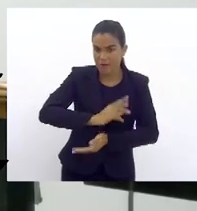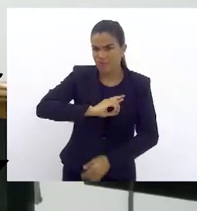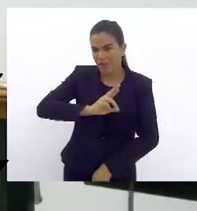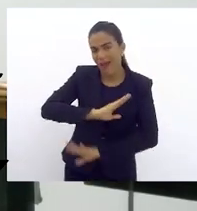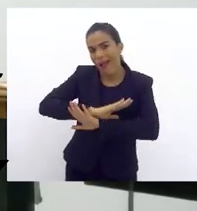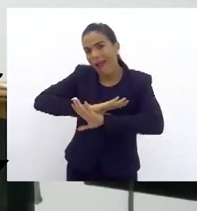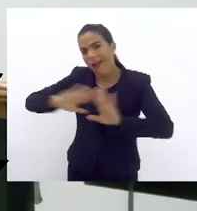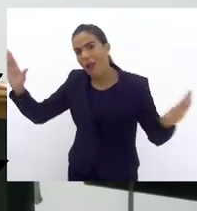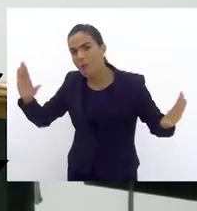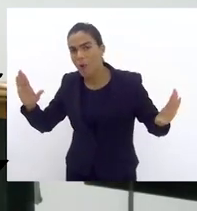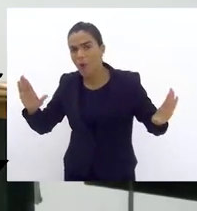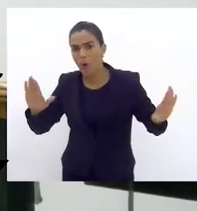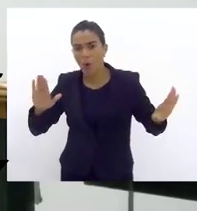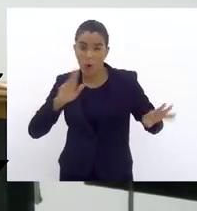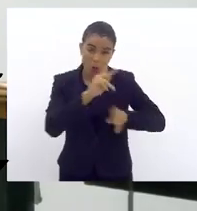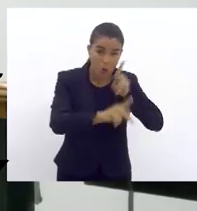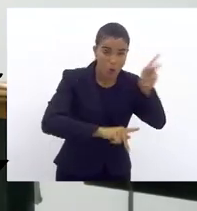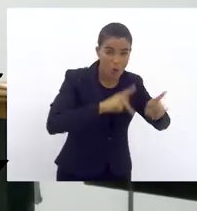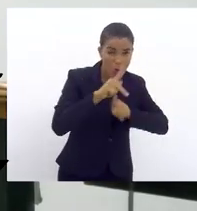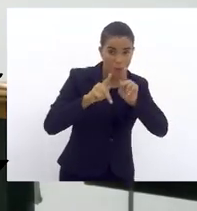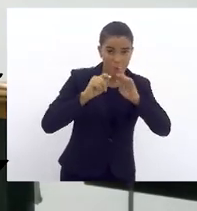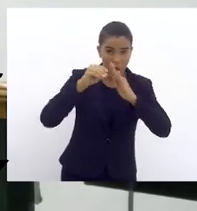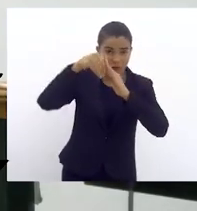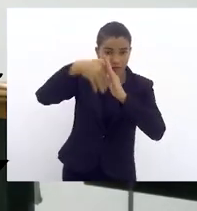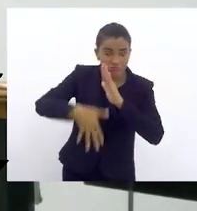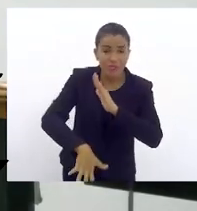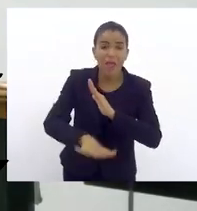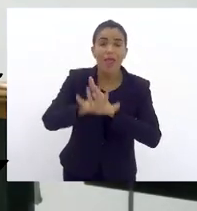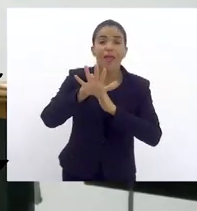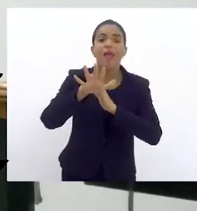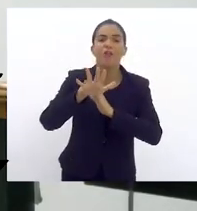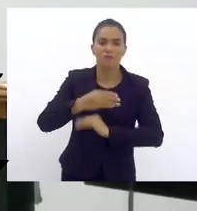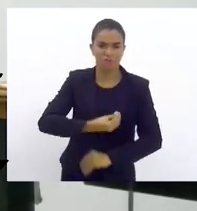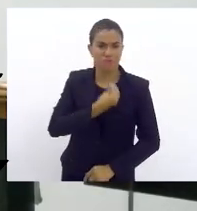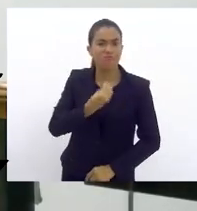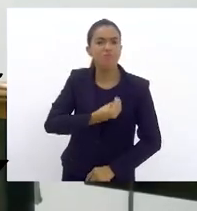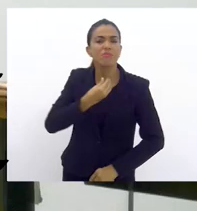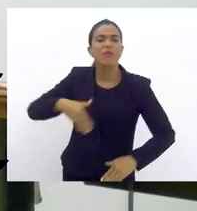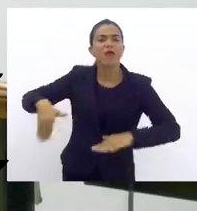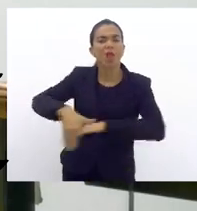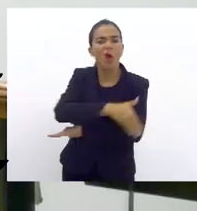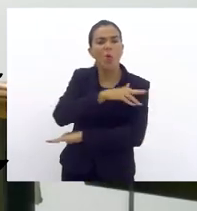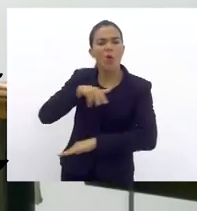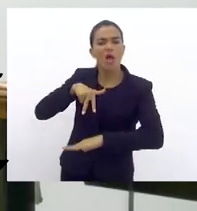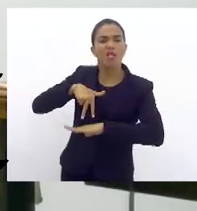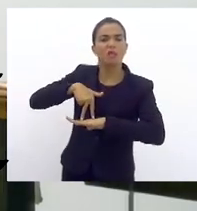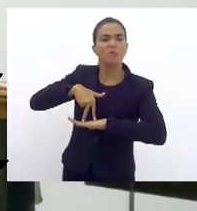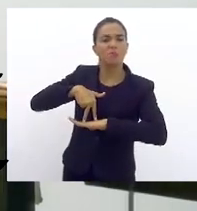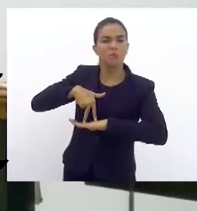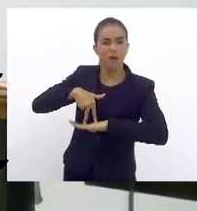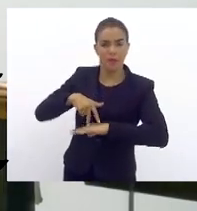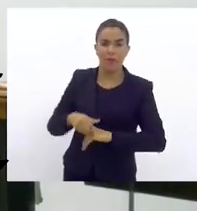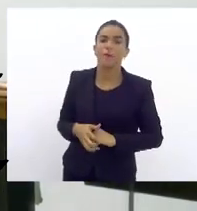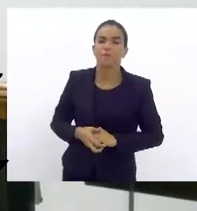acabou e que o povo de terreiro tá na rua o povo de terreiro está de pé